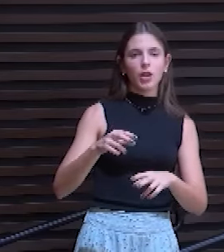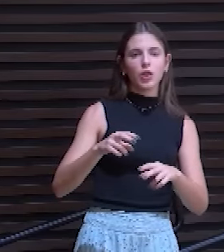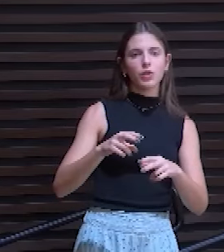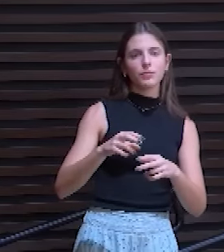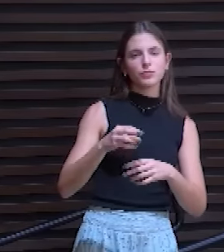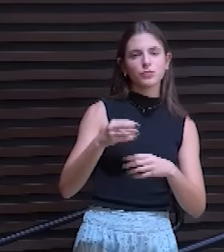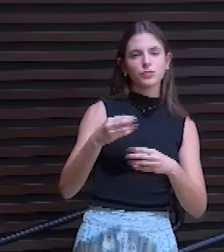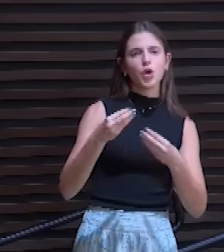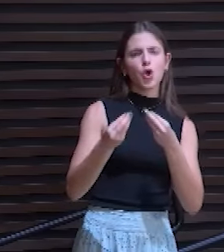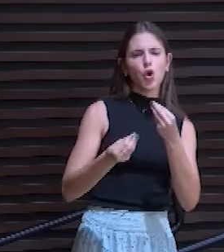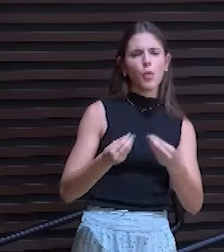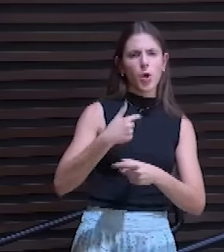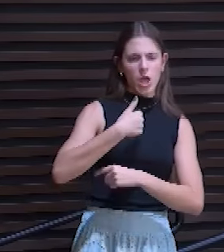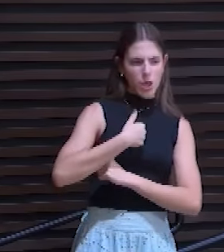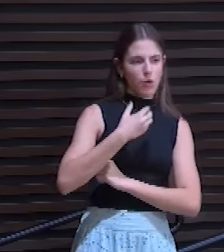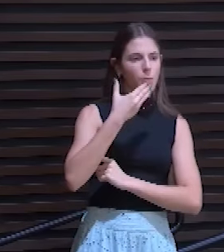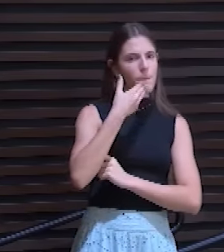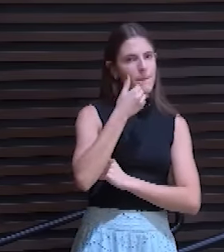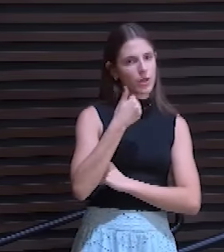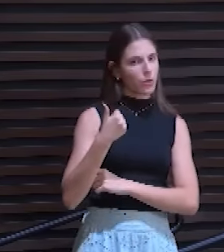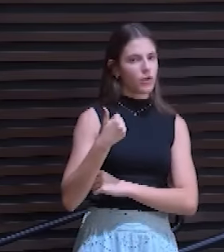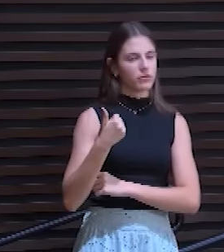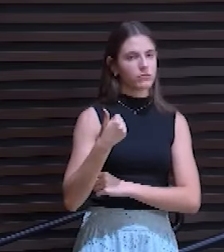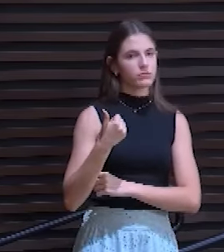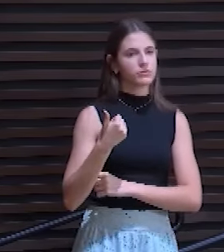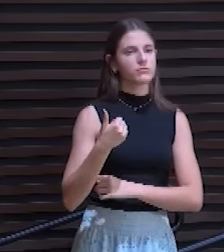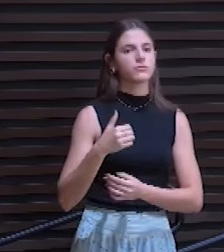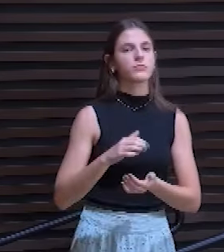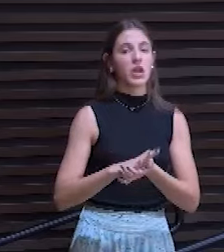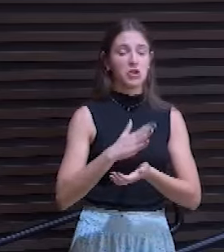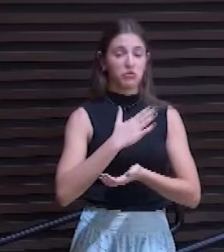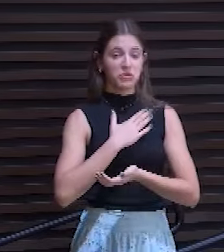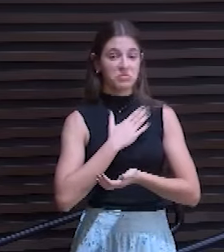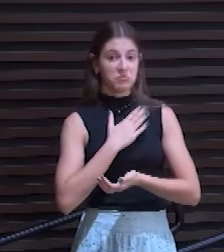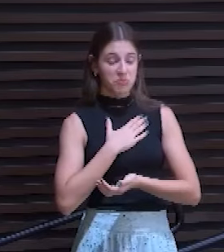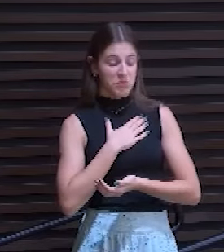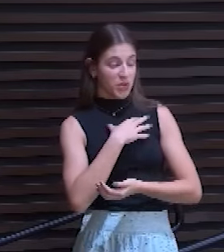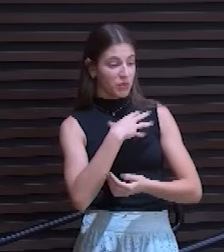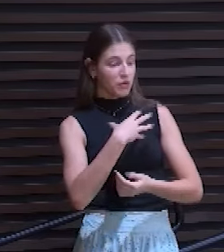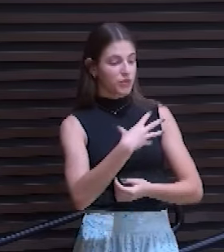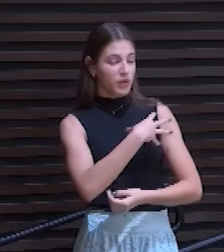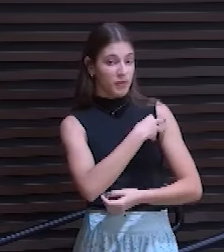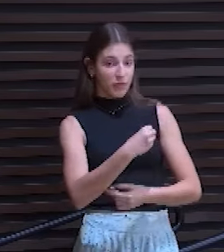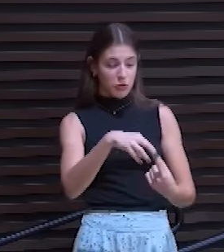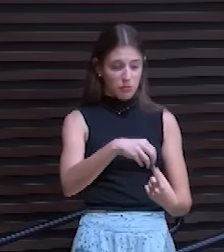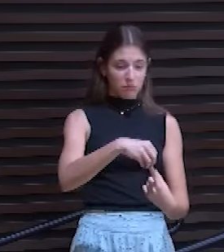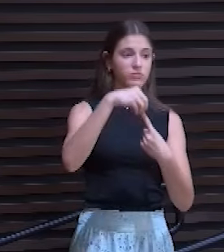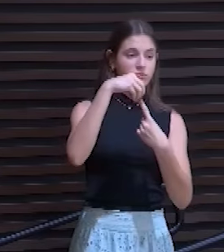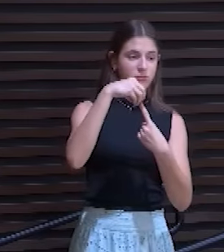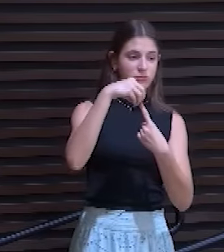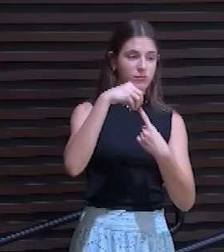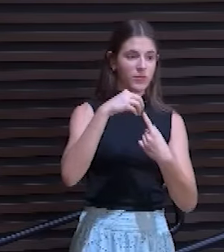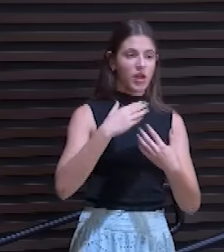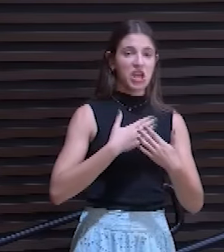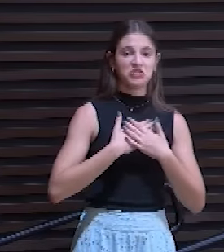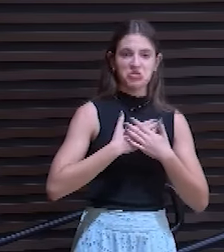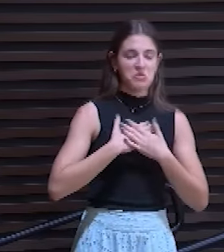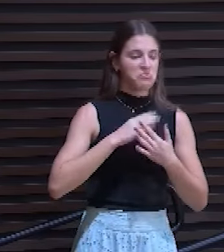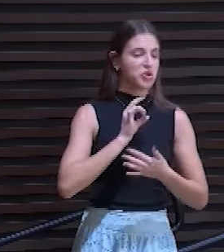paternidade de proprietário, de posse é essa. Os meus filhos são meus e eu crio do jeito que eu quiser.